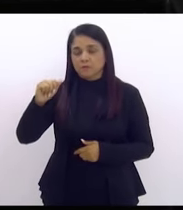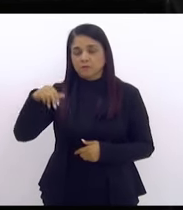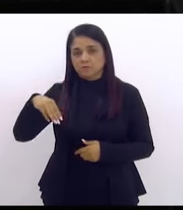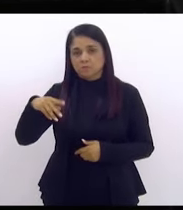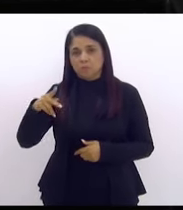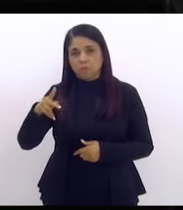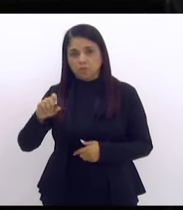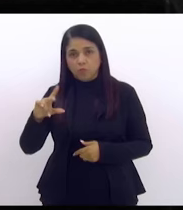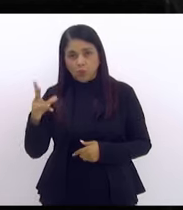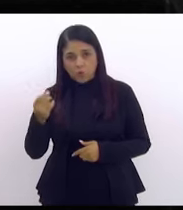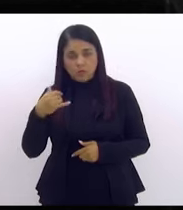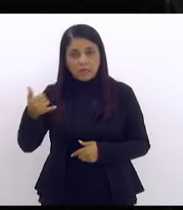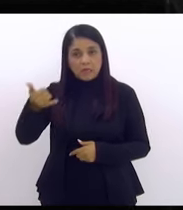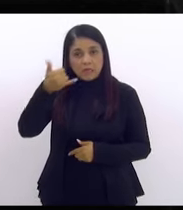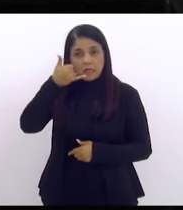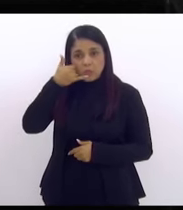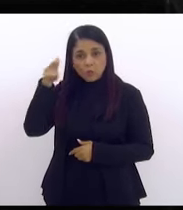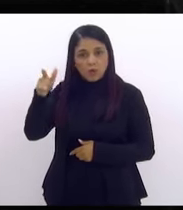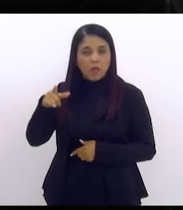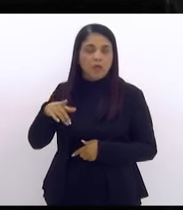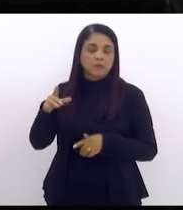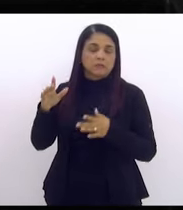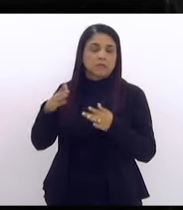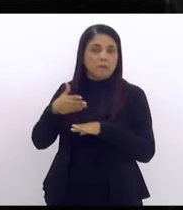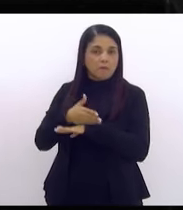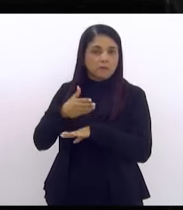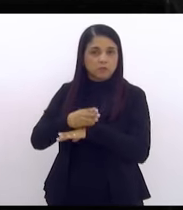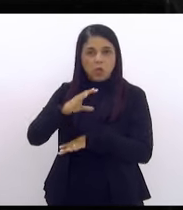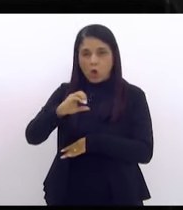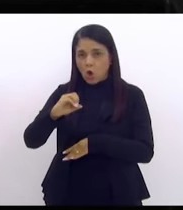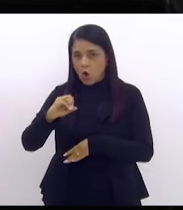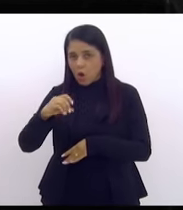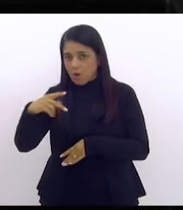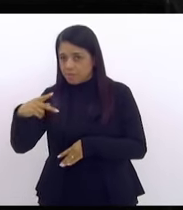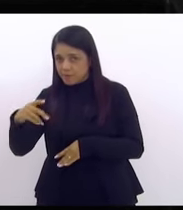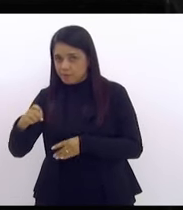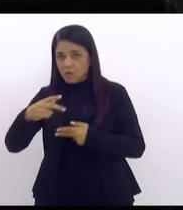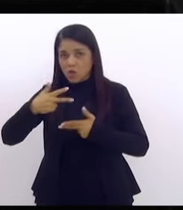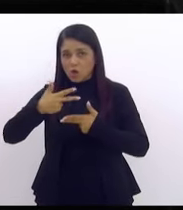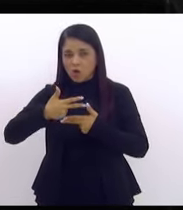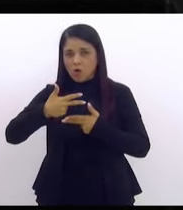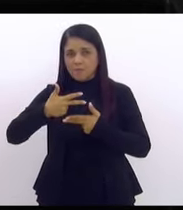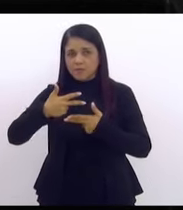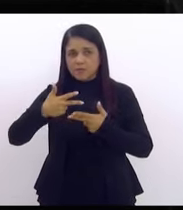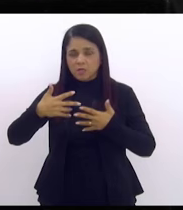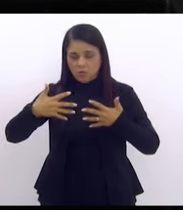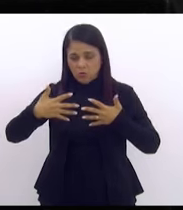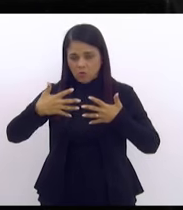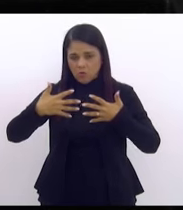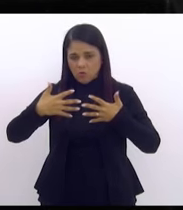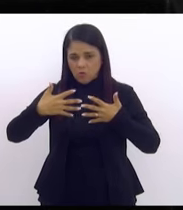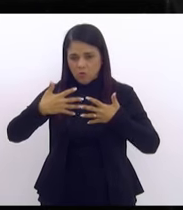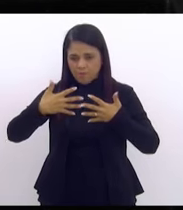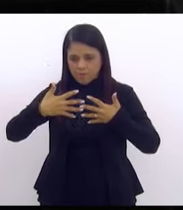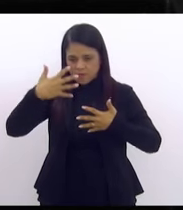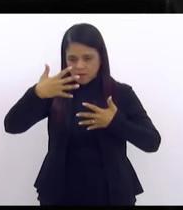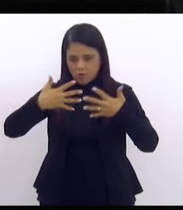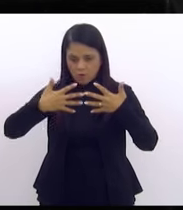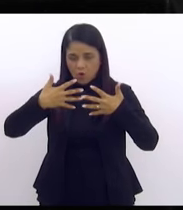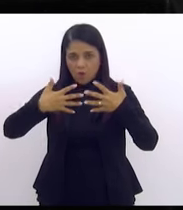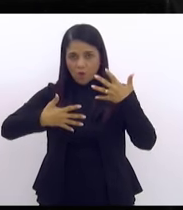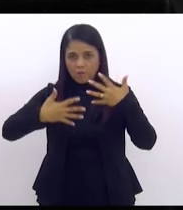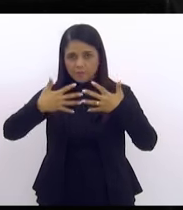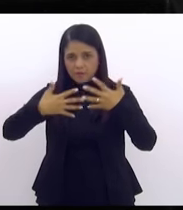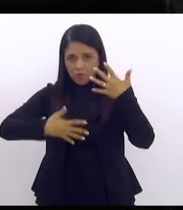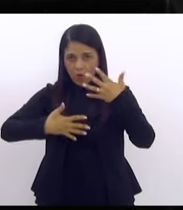estava participando da COP, colocando a equipe do meio ambiente, não é, toda à disposição, com maquinários, e